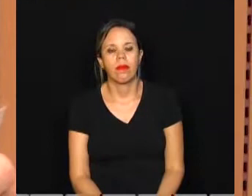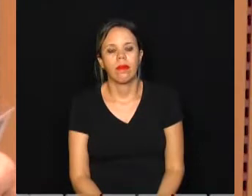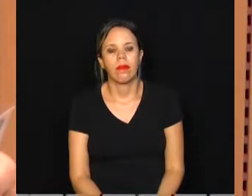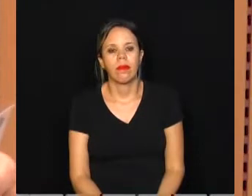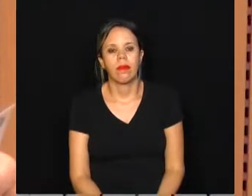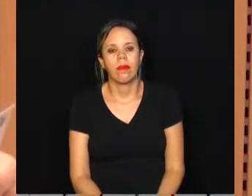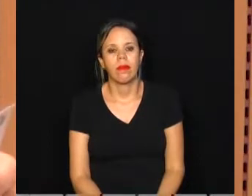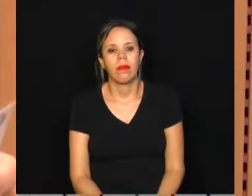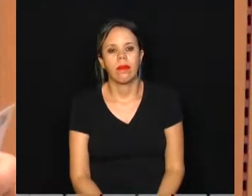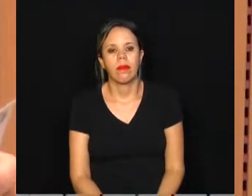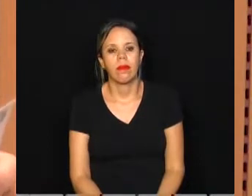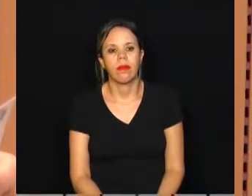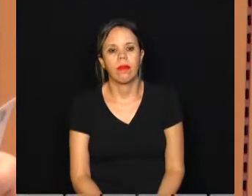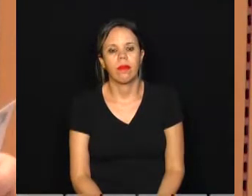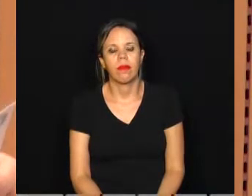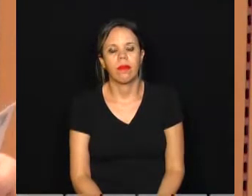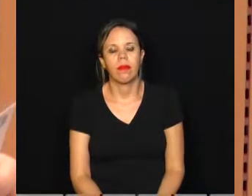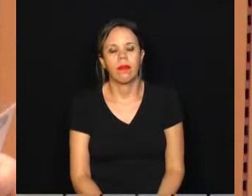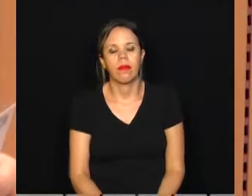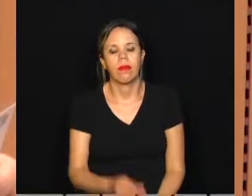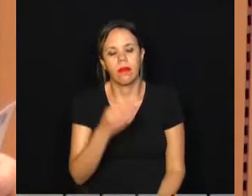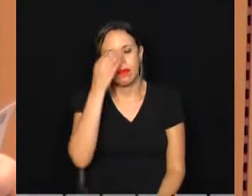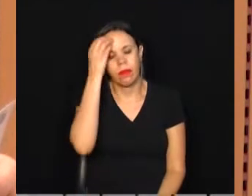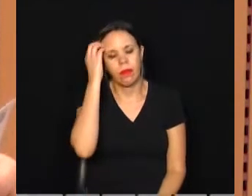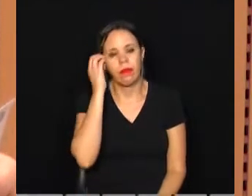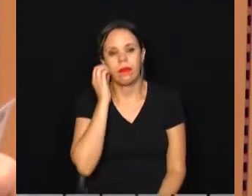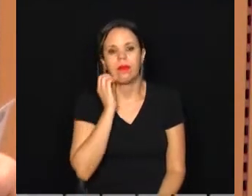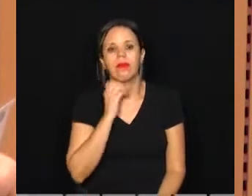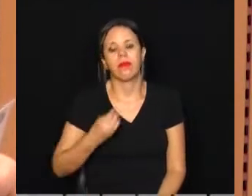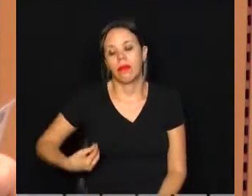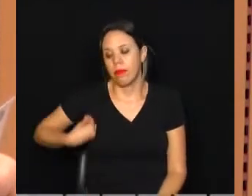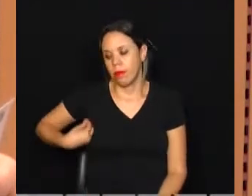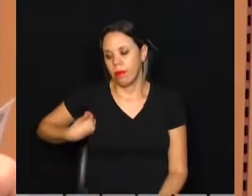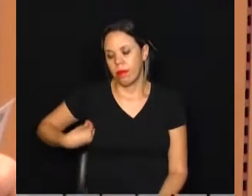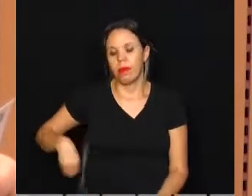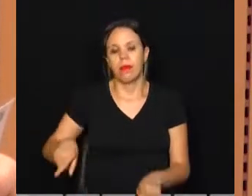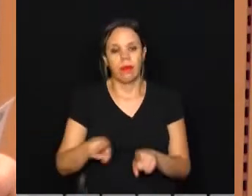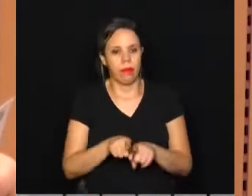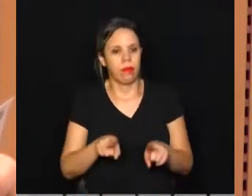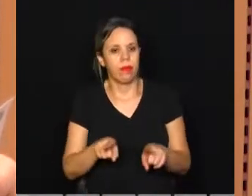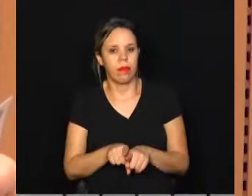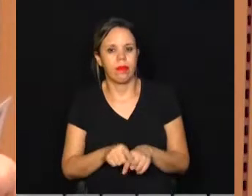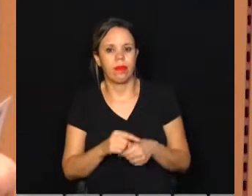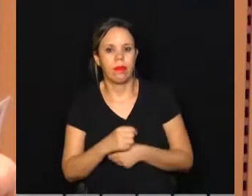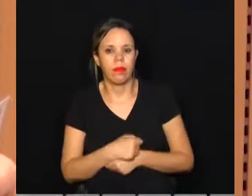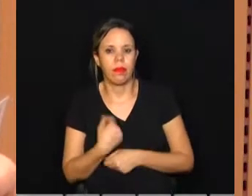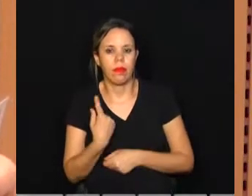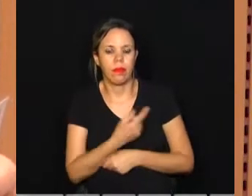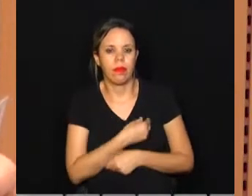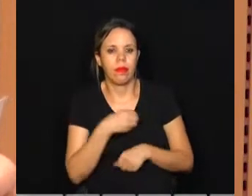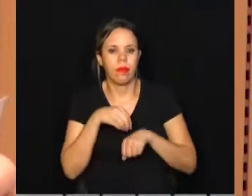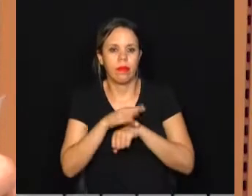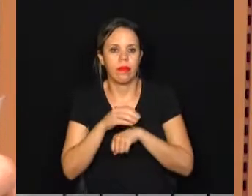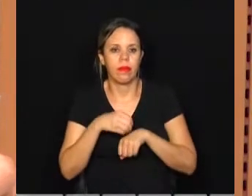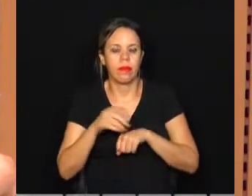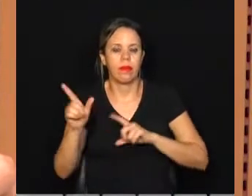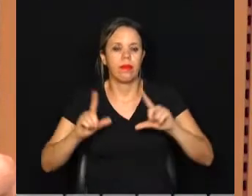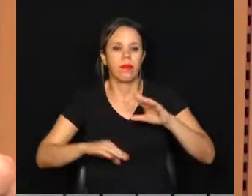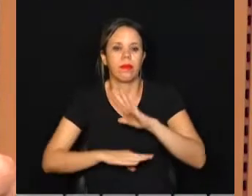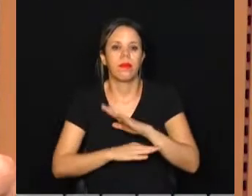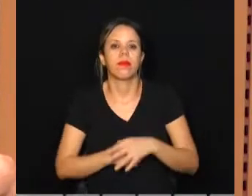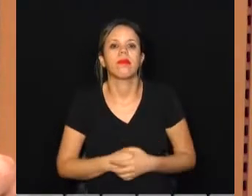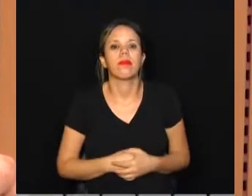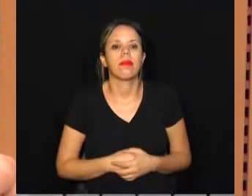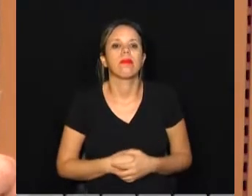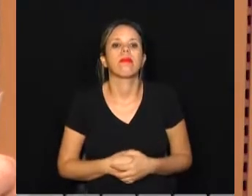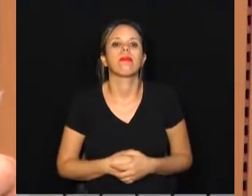comunicação@campinas.sp.leg.br, comunicação sem acentos, né? E ao vivo também, nós estamos transmitindo pela TV Câmara